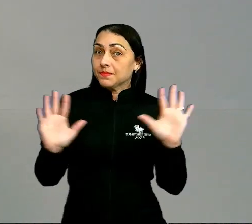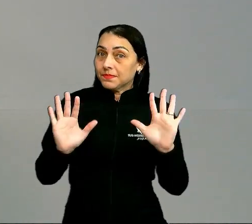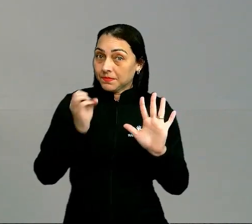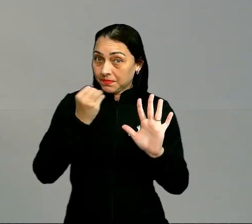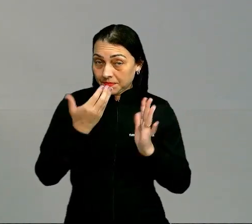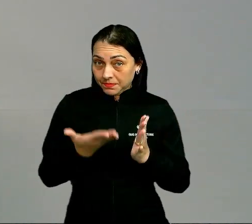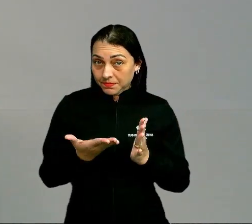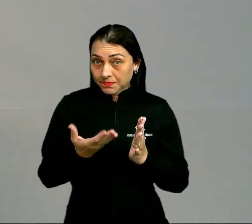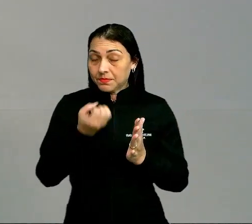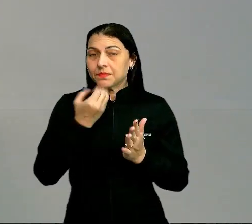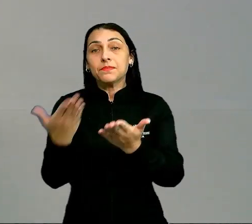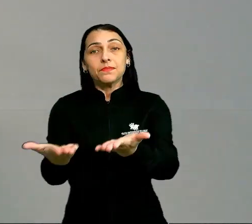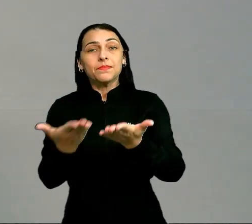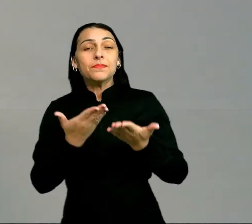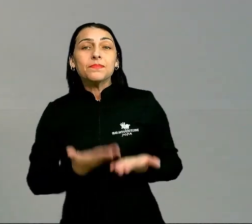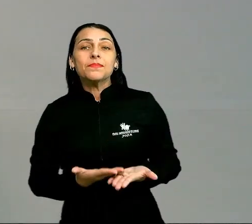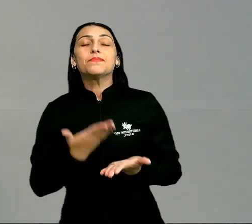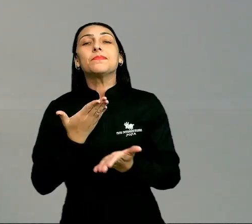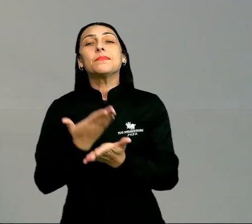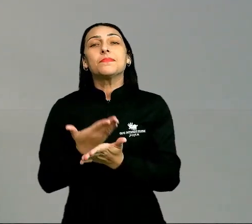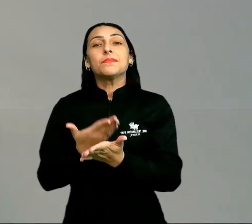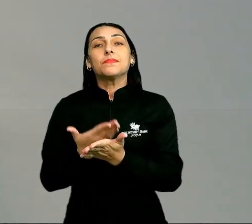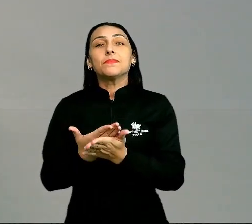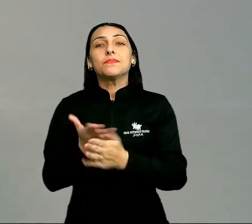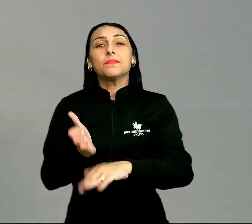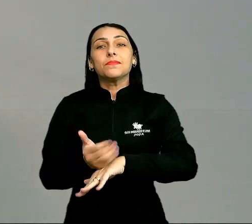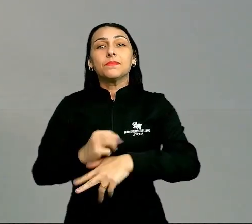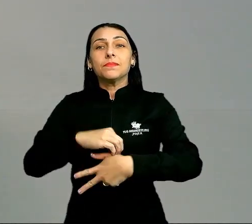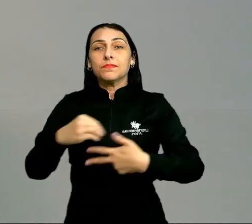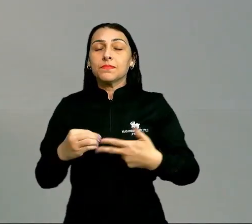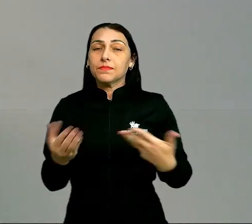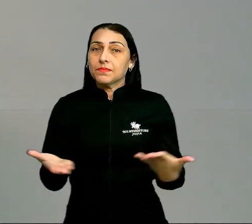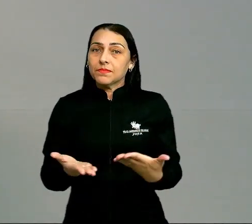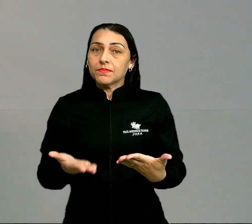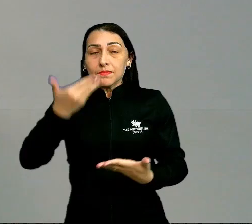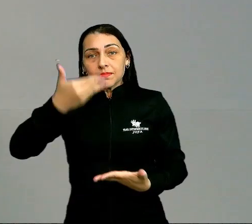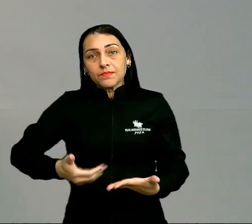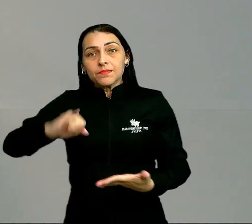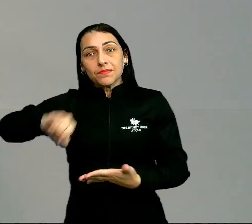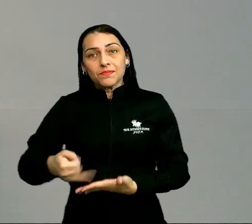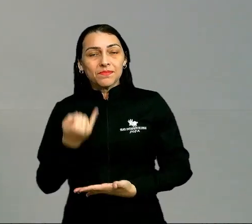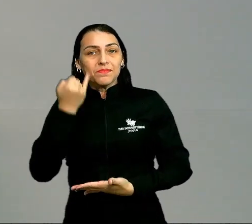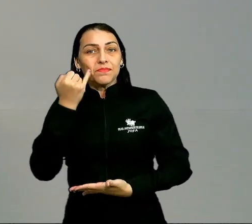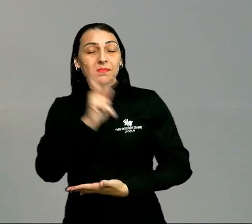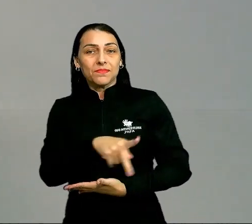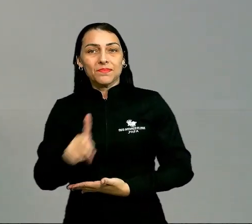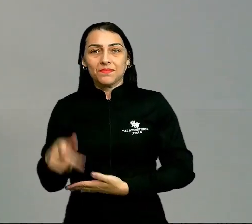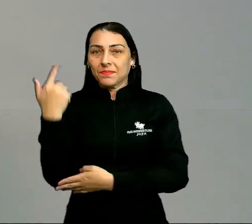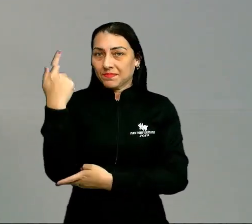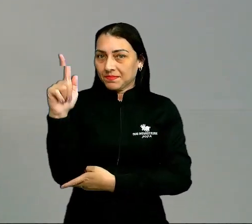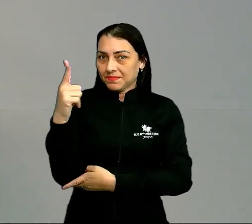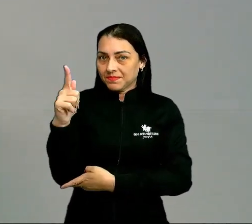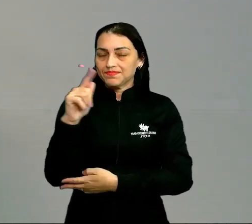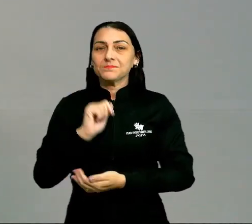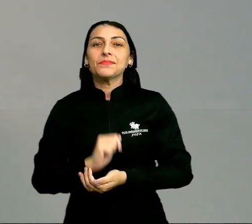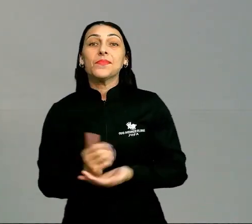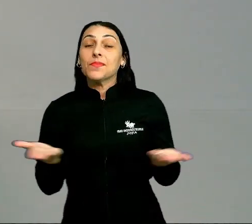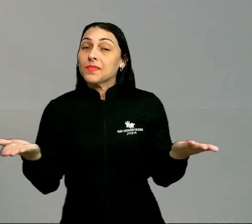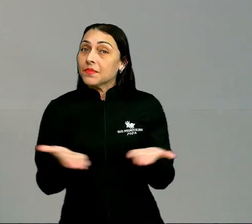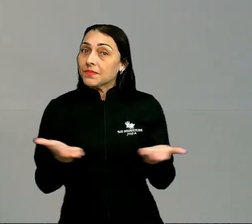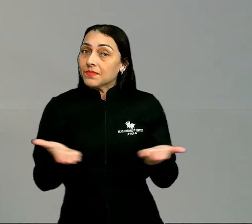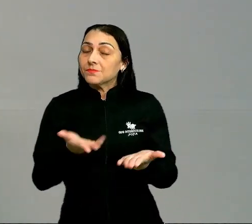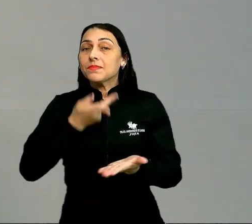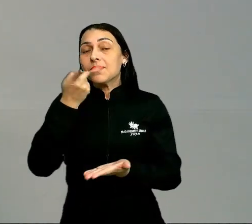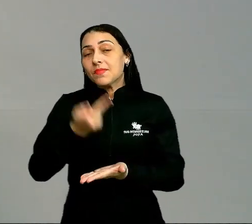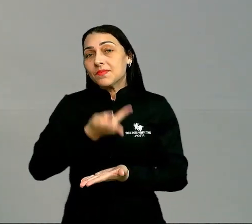Olá, tudo bem? Sejam todos bem-vindos à nossa aula do Pré-ENEM de hoje. Eu sou Jamaica Kelly, professora de Geografia. E hoje